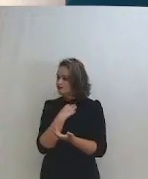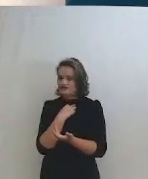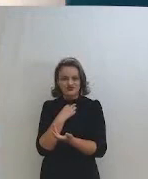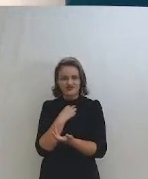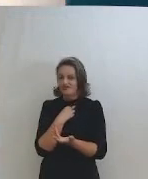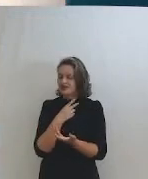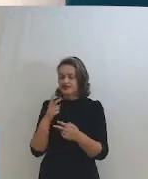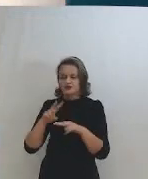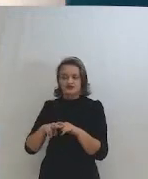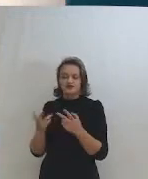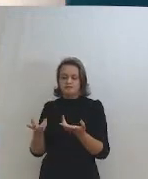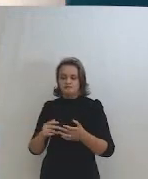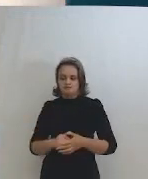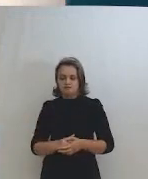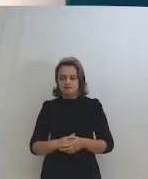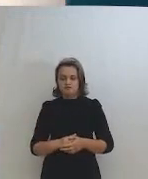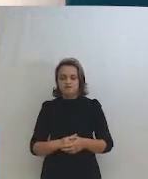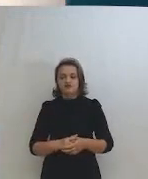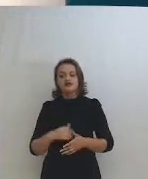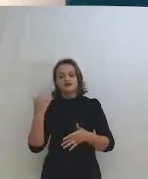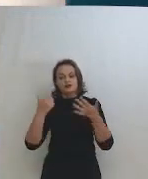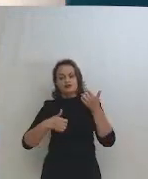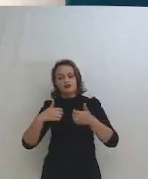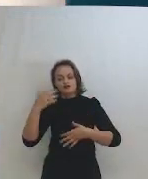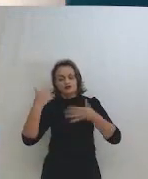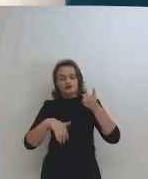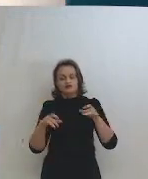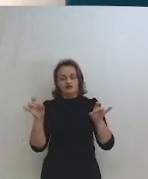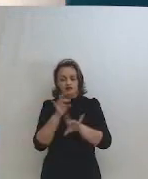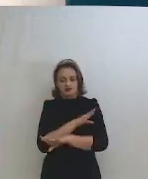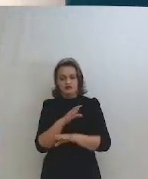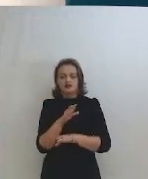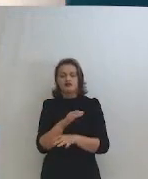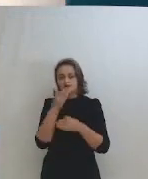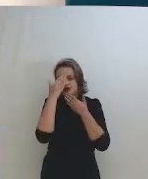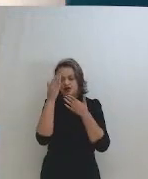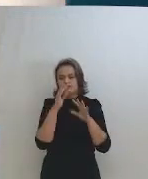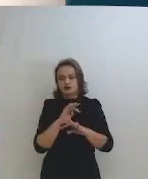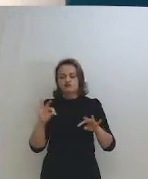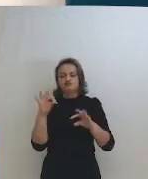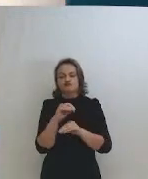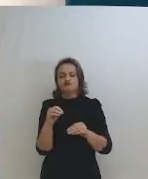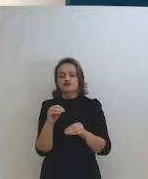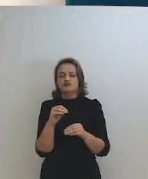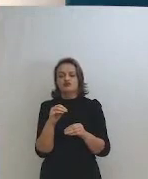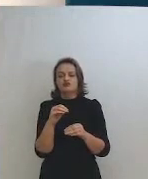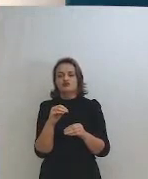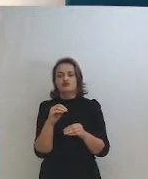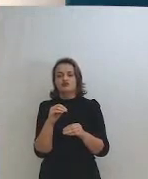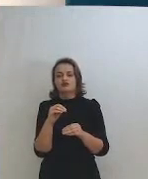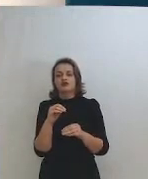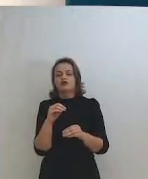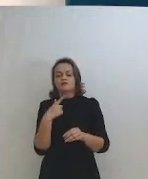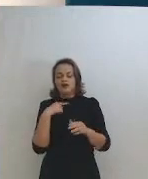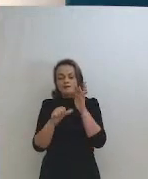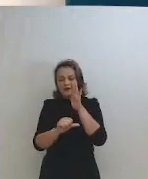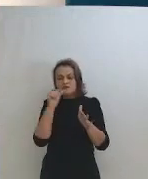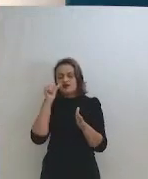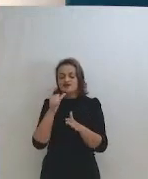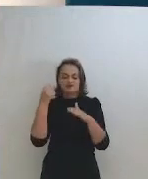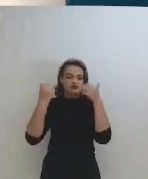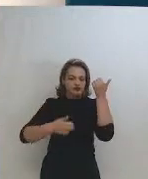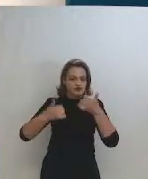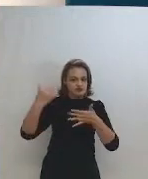termino aqui a minha sustentação oral. Agradeço a todos, tá, pelo fato de eu estar a primeira vez sustentando perante esse Tribunal Superior